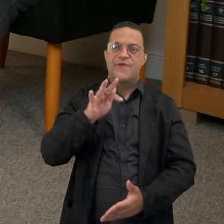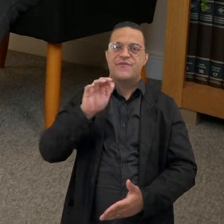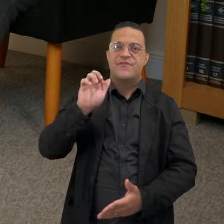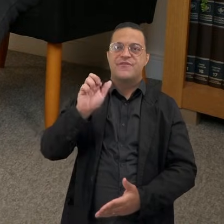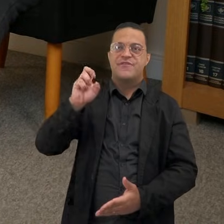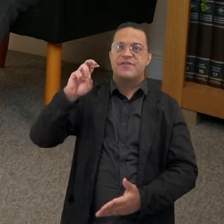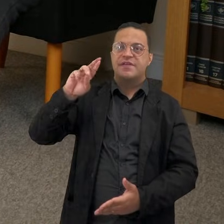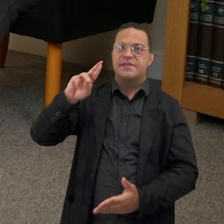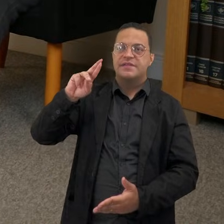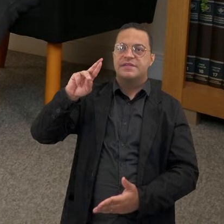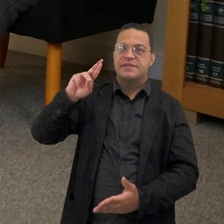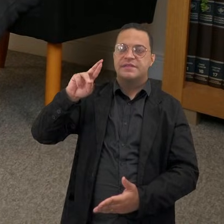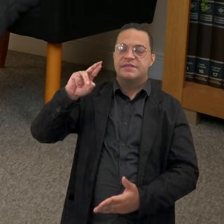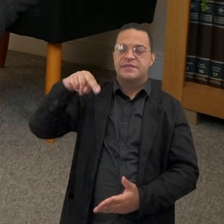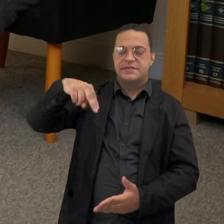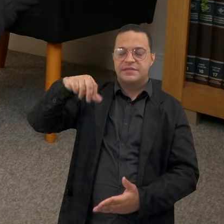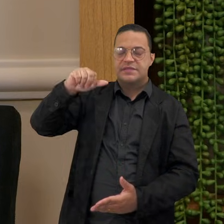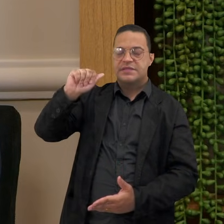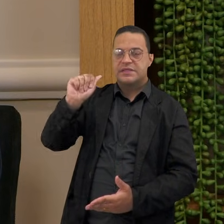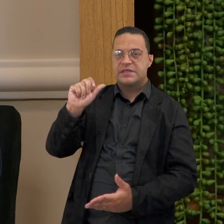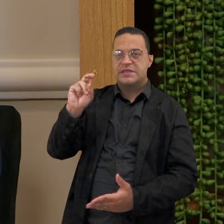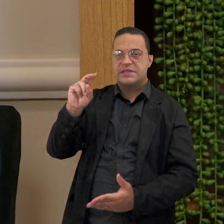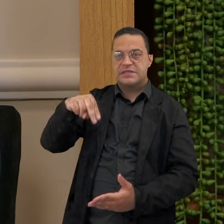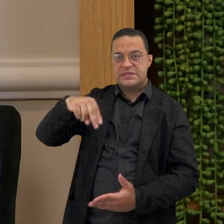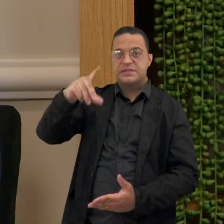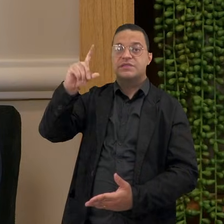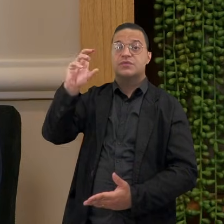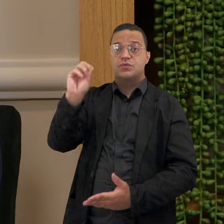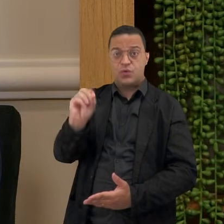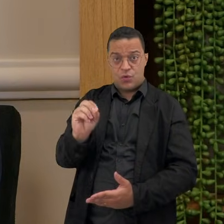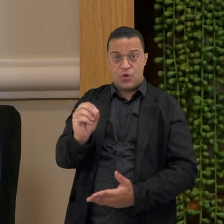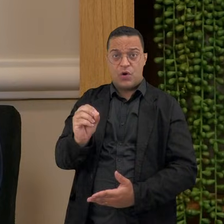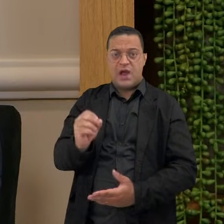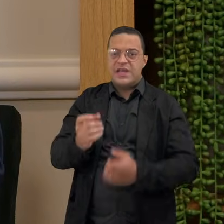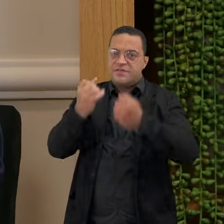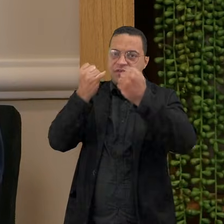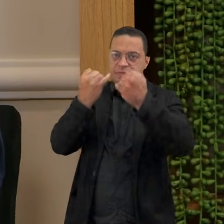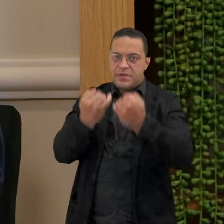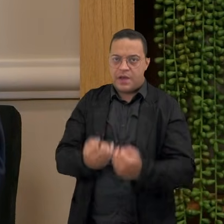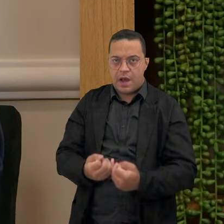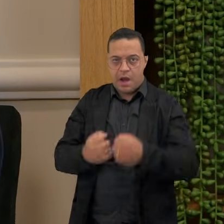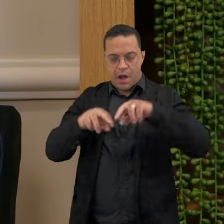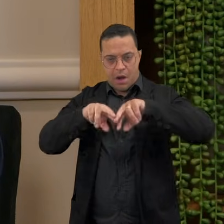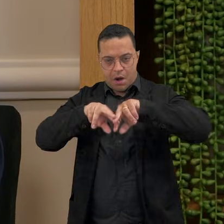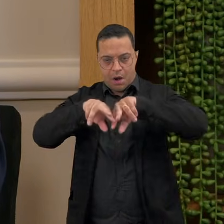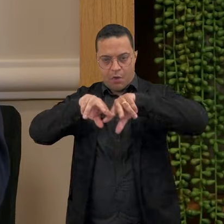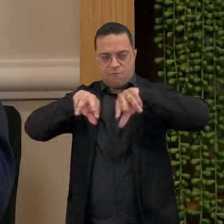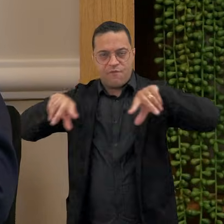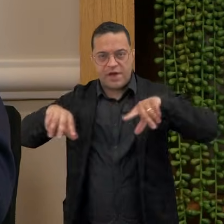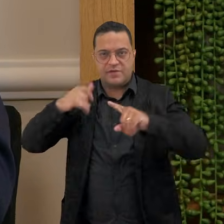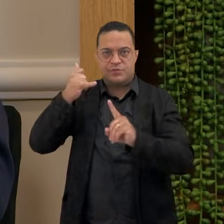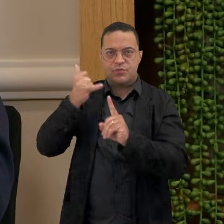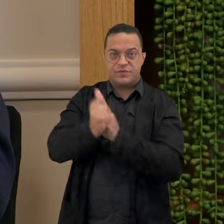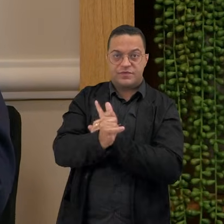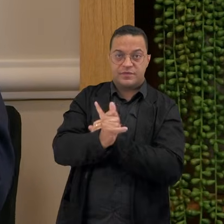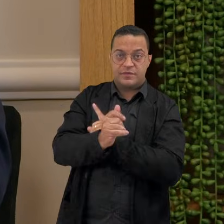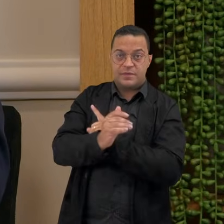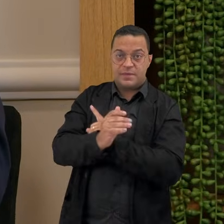Nós vamos falar aqui, pastor Fernando, sobre algumas profecias e o cumprimento dessas